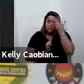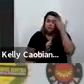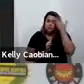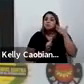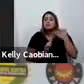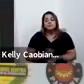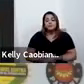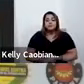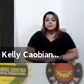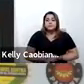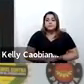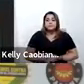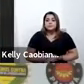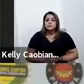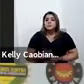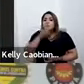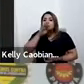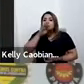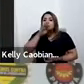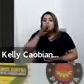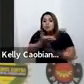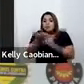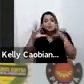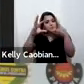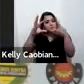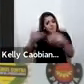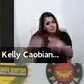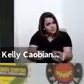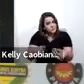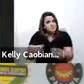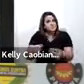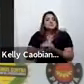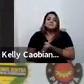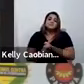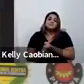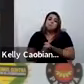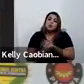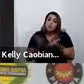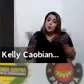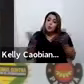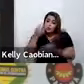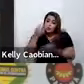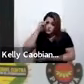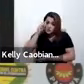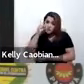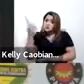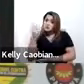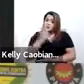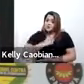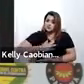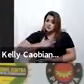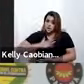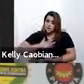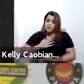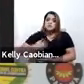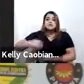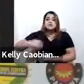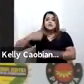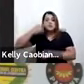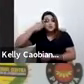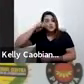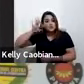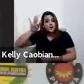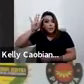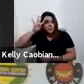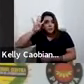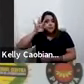Boa tarde, trabalhadoras e trabalhadores. Hoje é dia 12 de agosto, quarta-feira, e nós estamos agora iniciando a